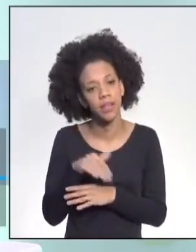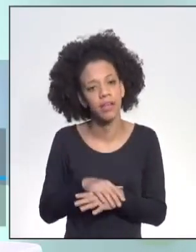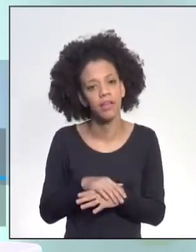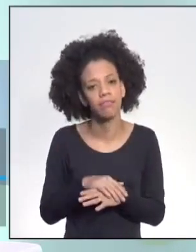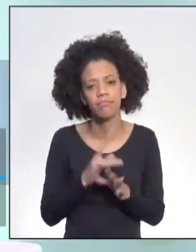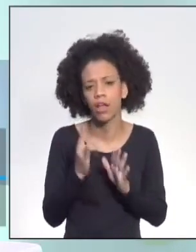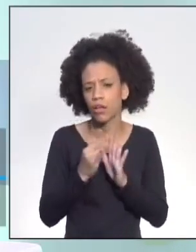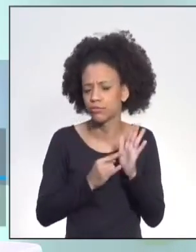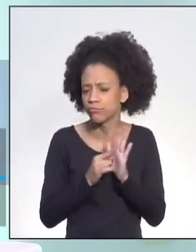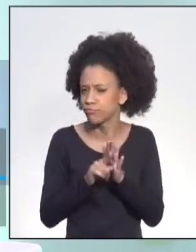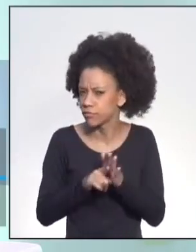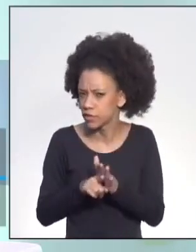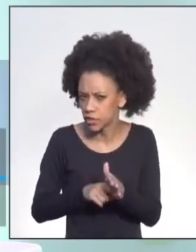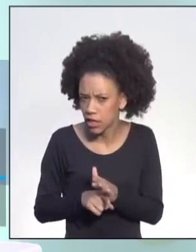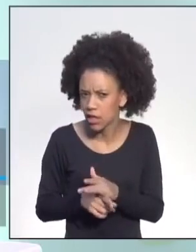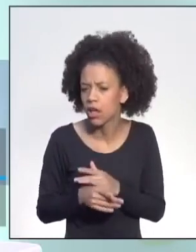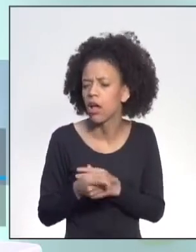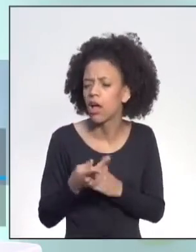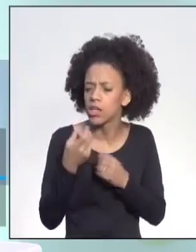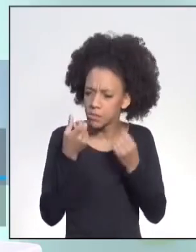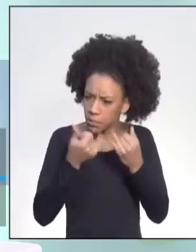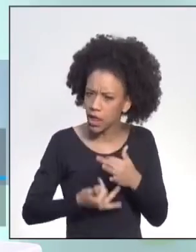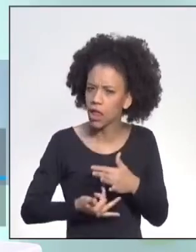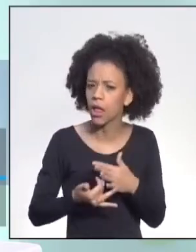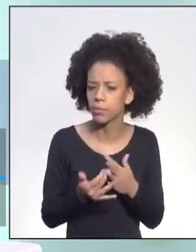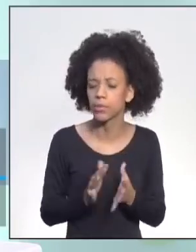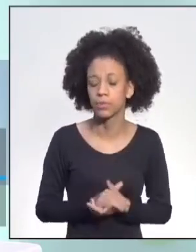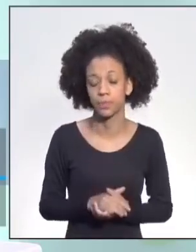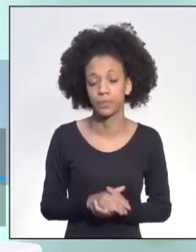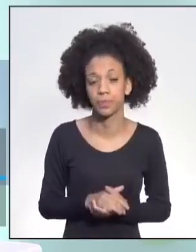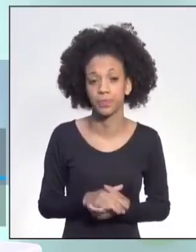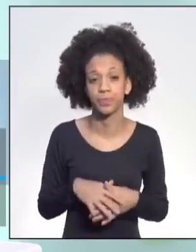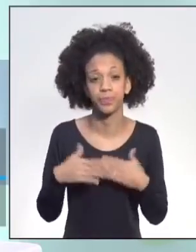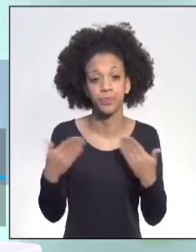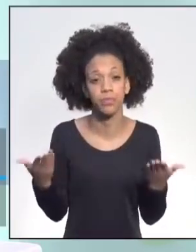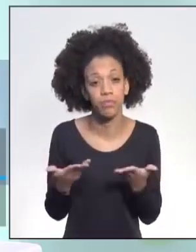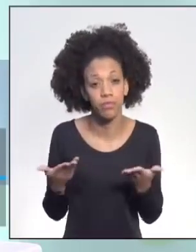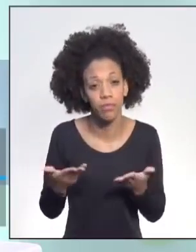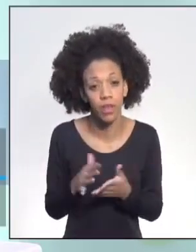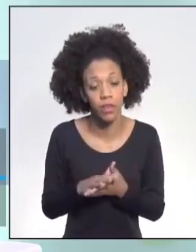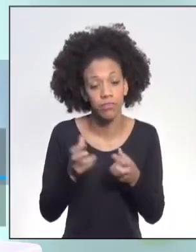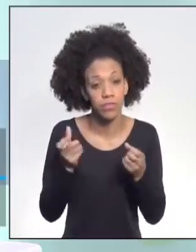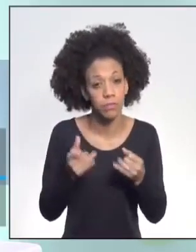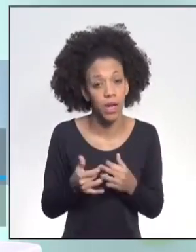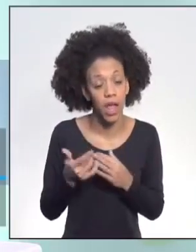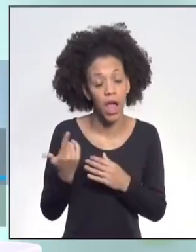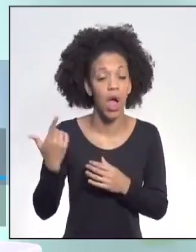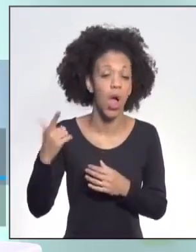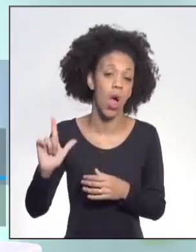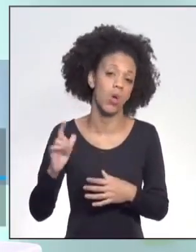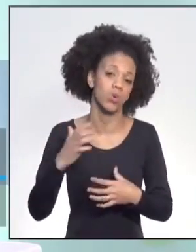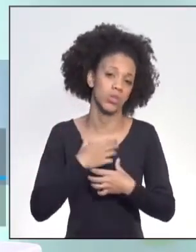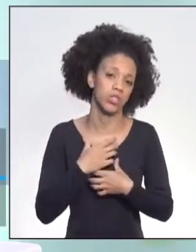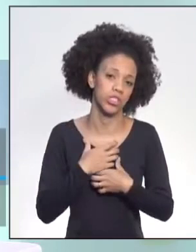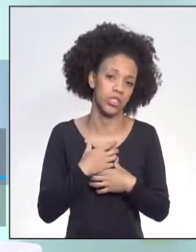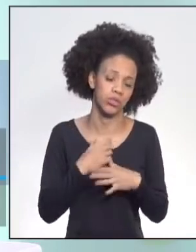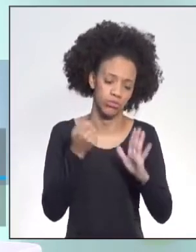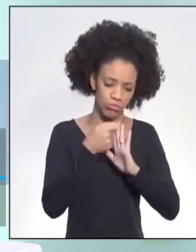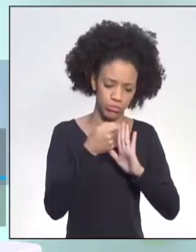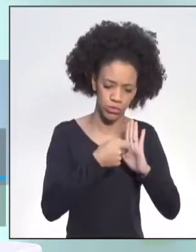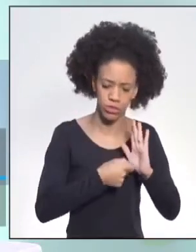Nós falamos muito sobre isso nas primeiras aulas. Agora eu vou falar para vocês sobre uma outra forma de registro